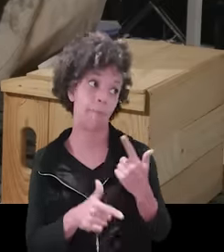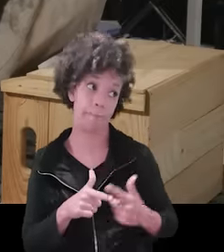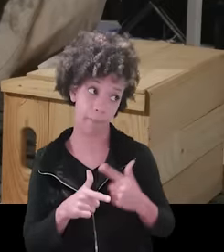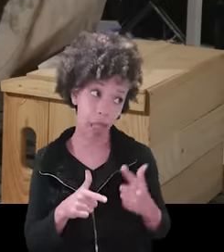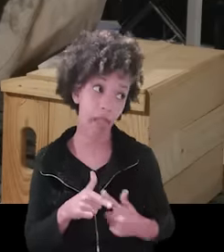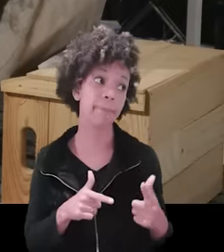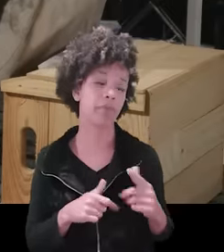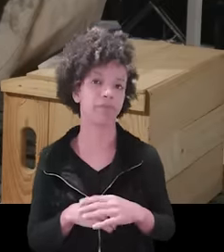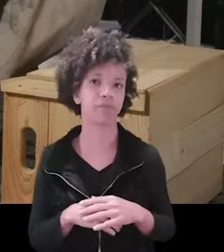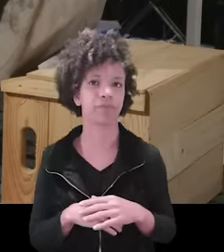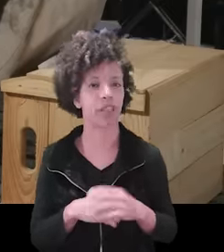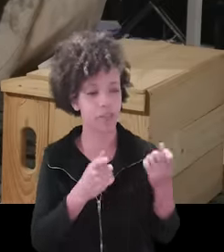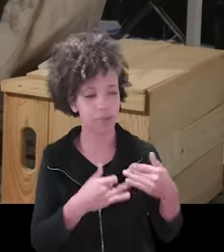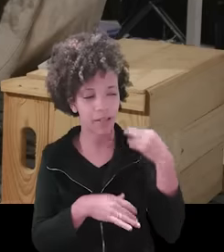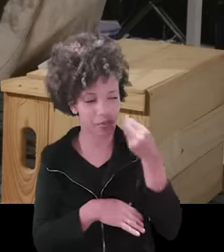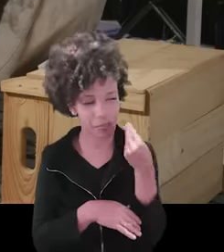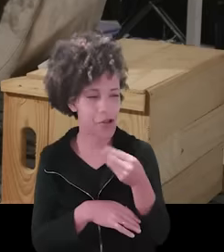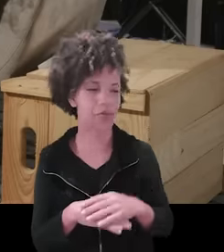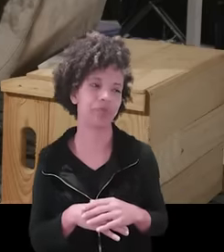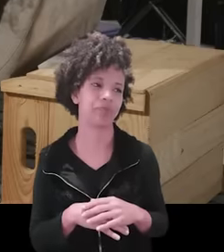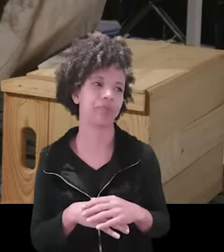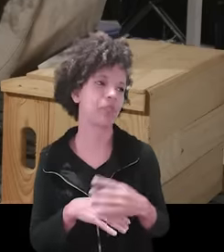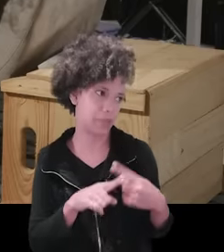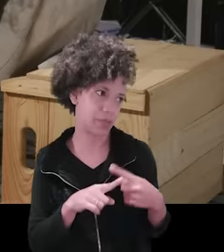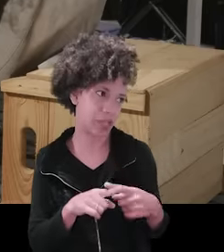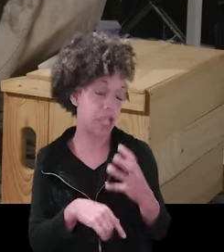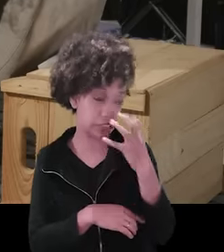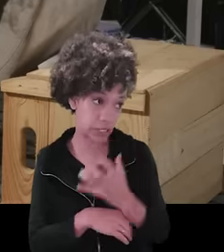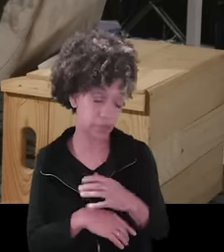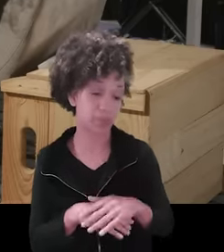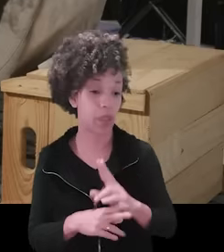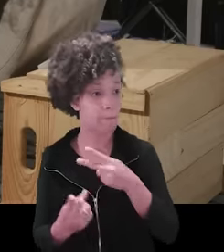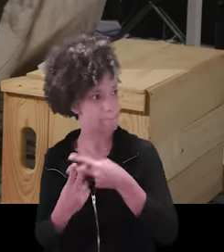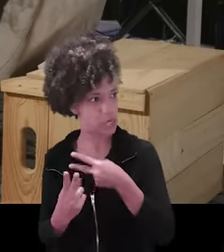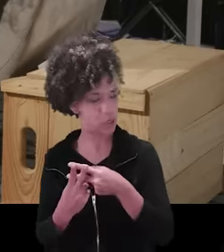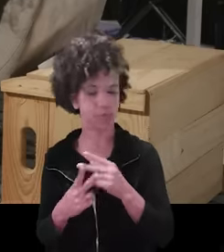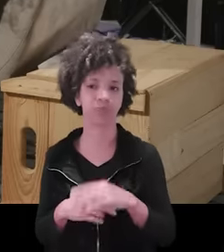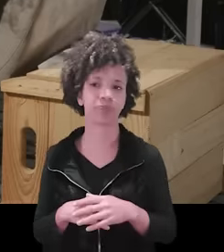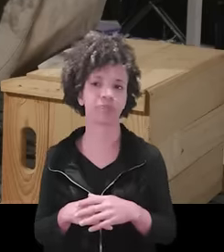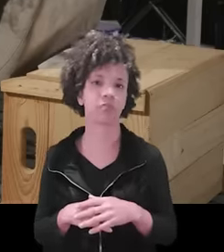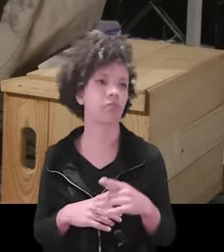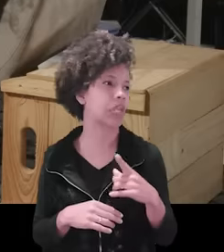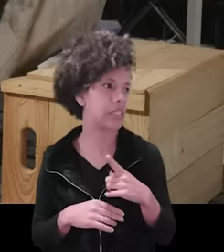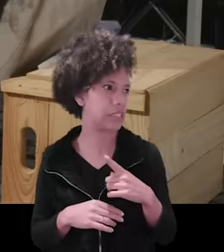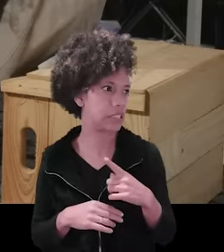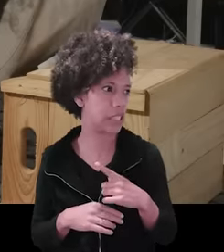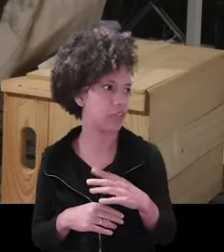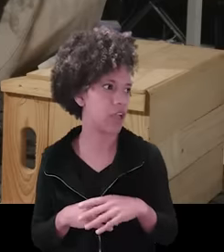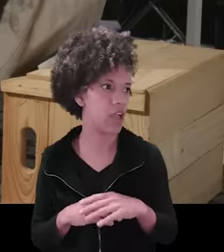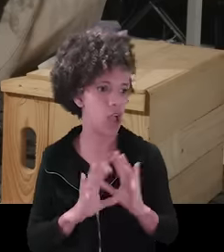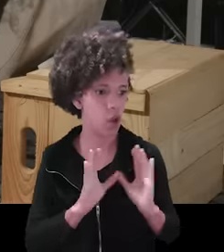assim é eu vou te contar uma história assim que assim é muito sério ele foi preso e aí deu